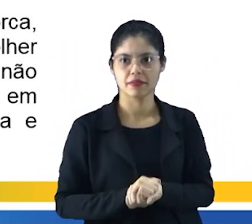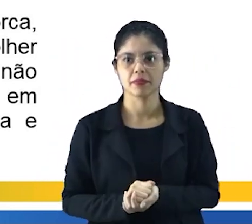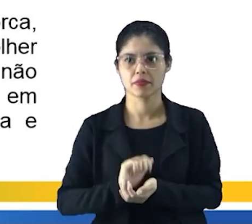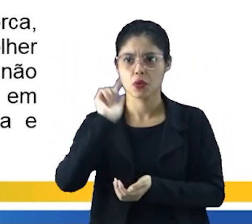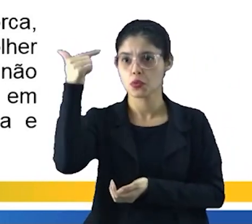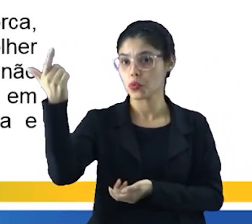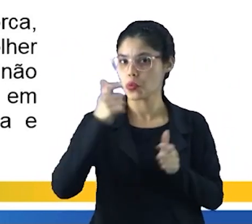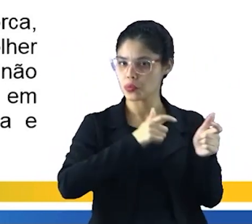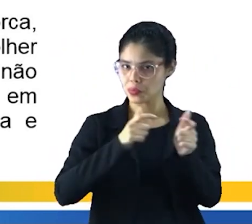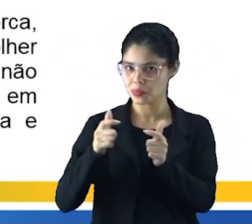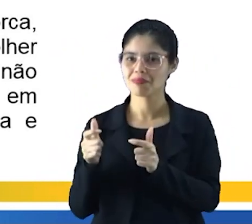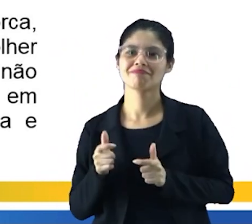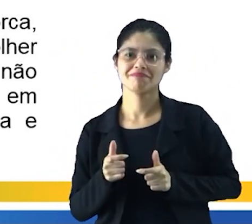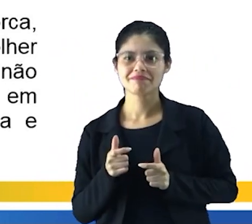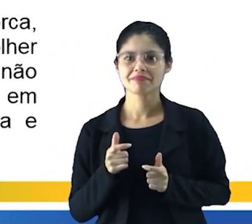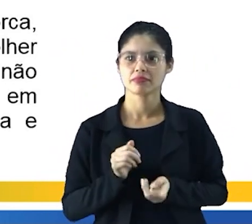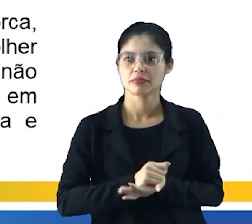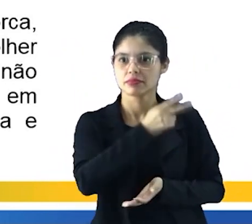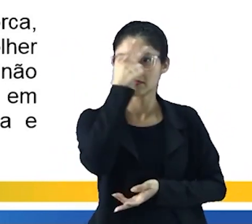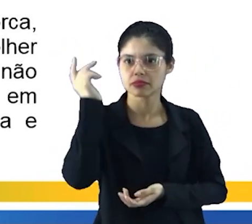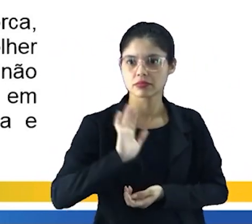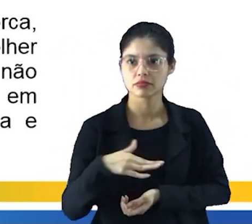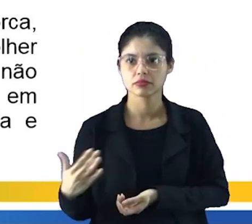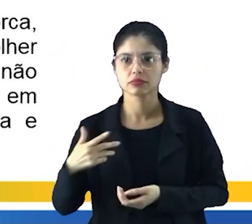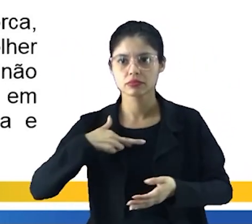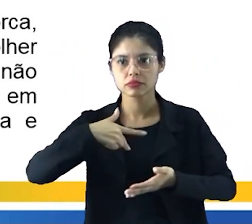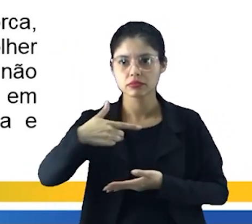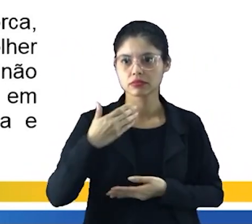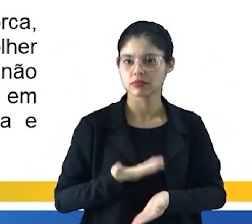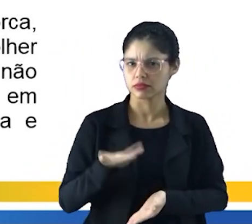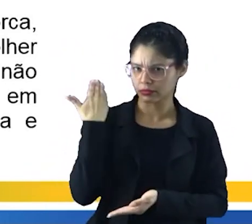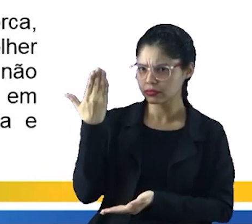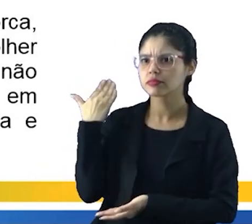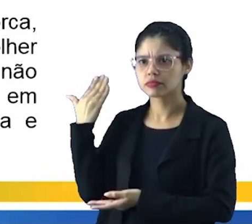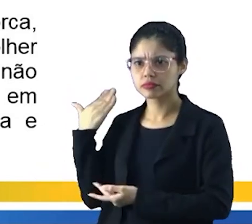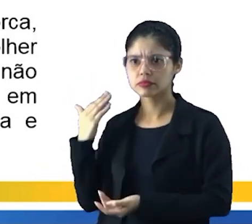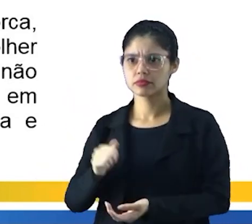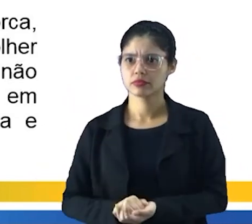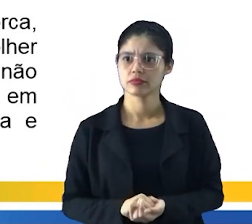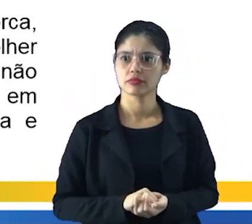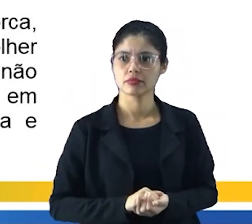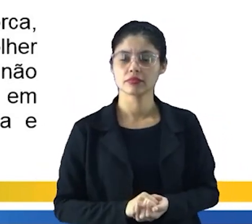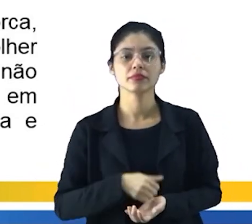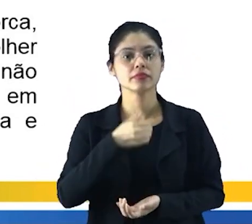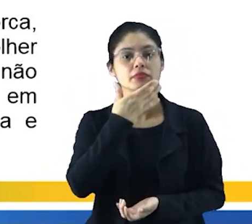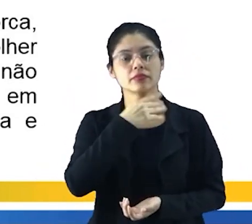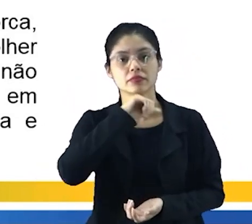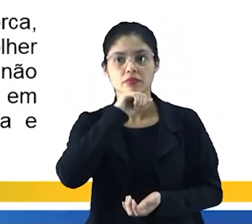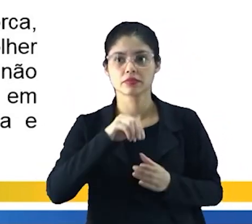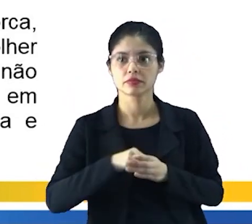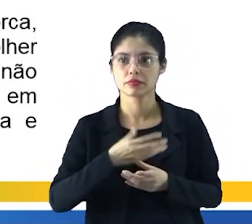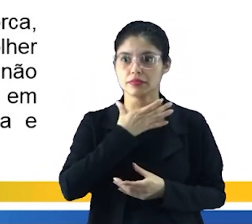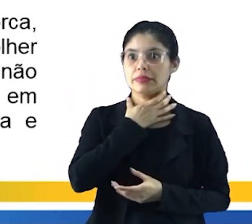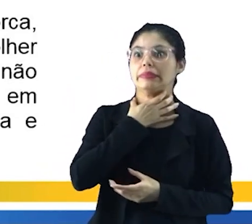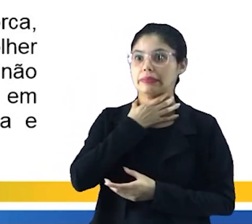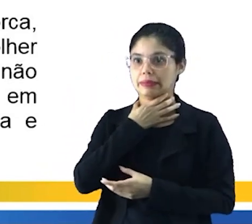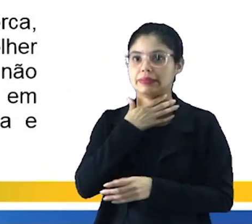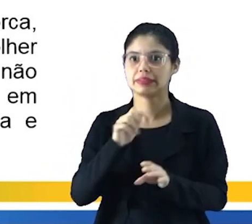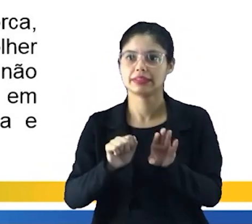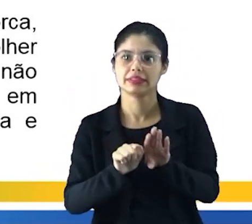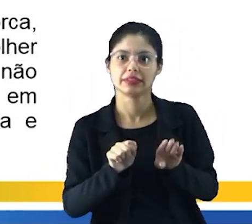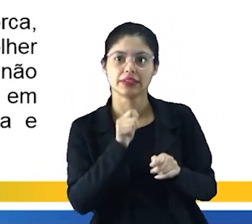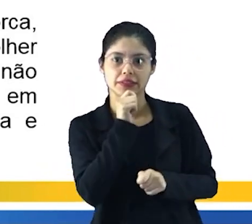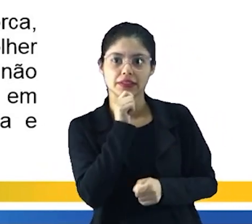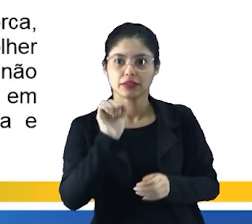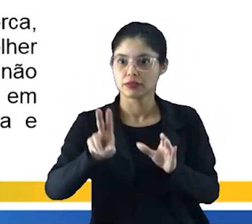pregar em outra freguesia. As pessoas, quando corriam antigamente, era para tirar o pai da forca,